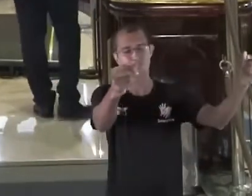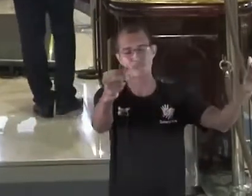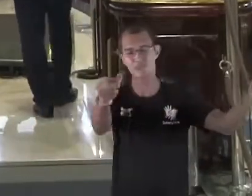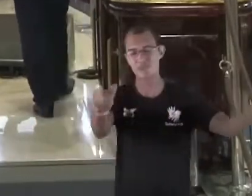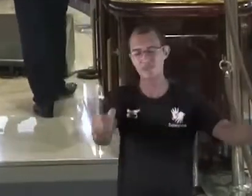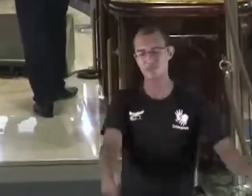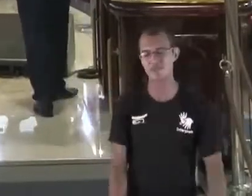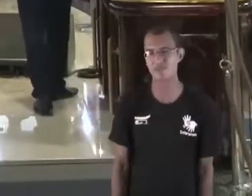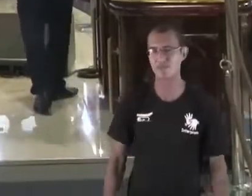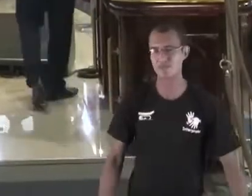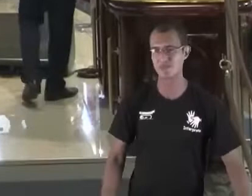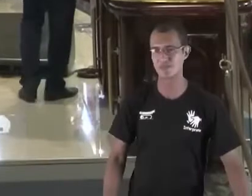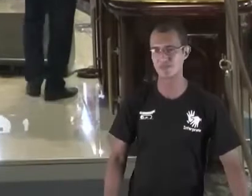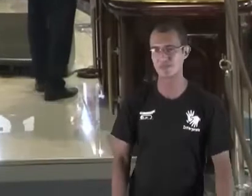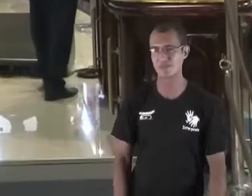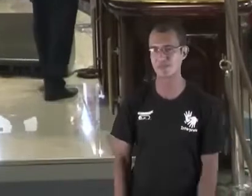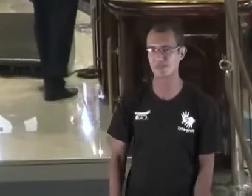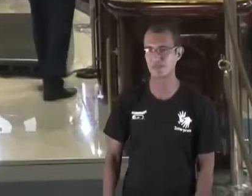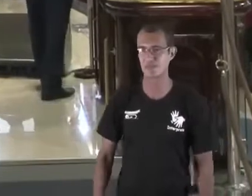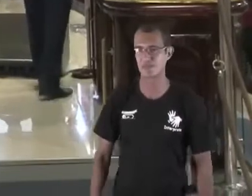Quando levanto as minhas